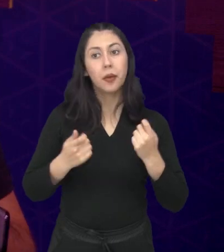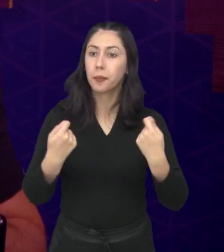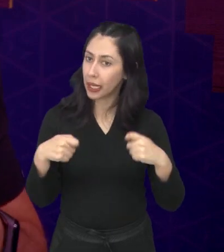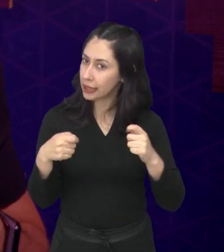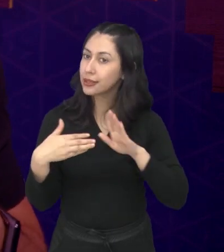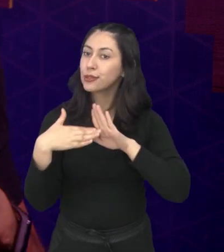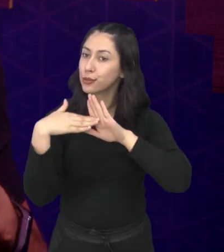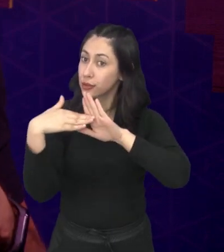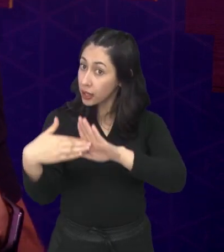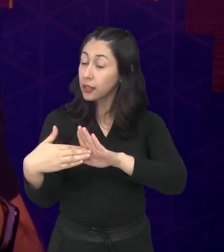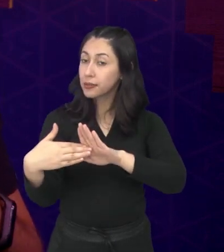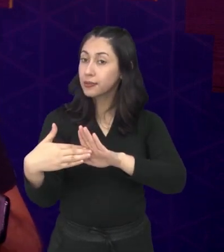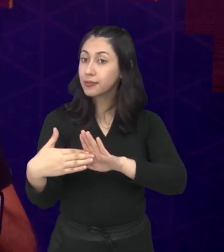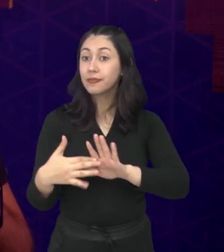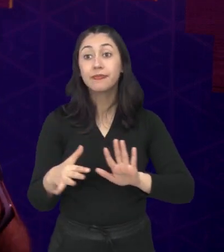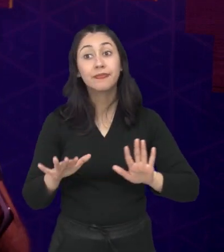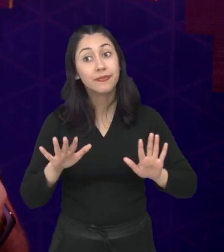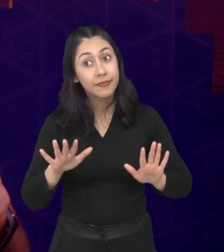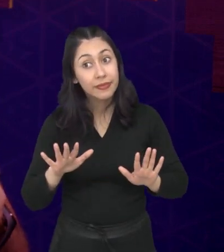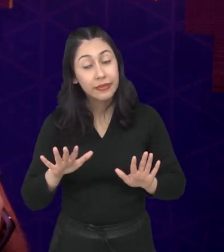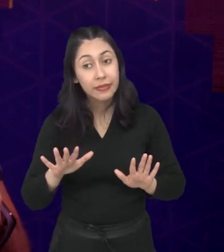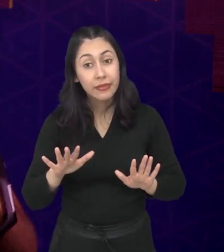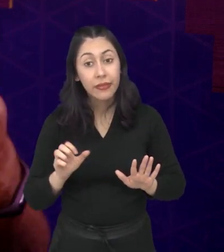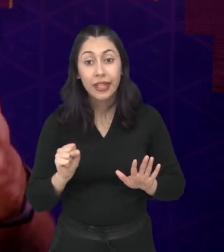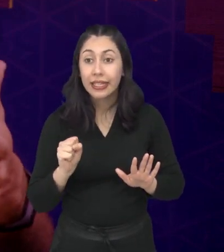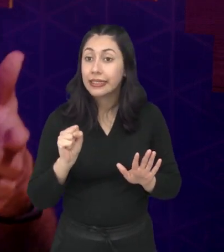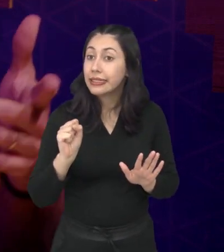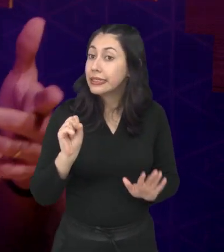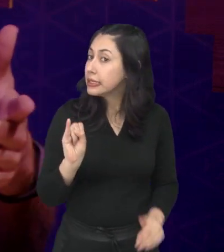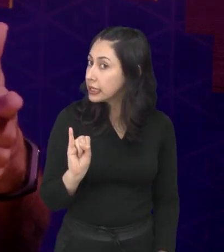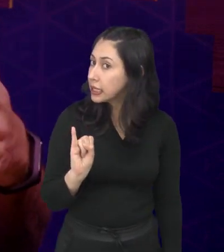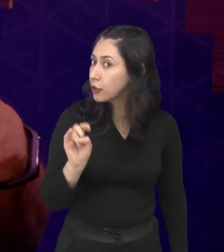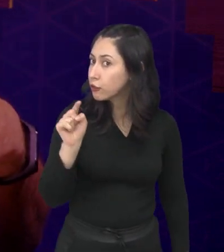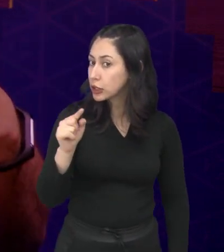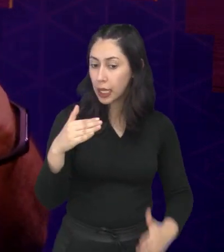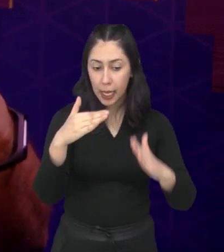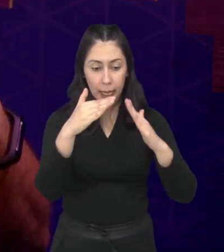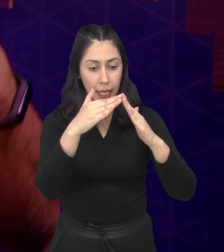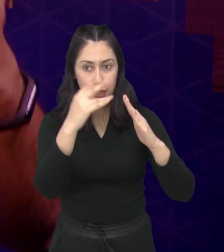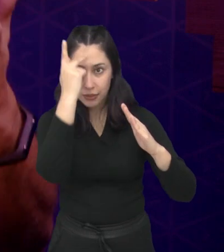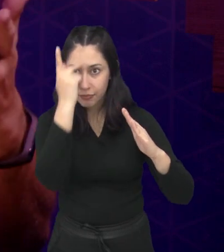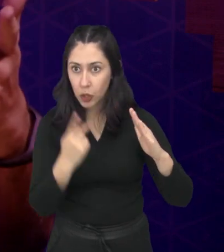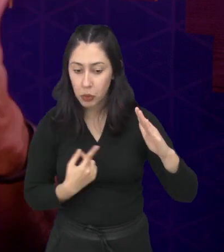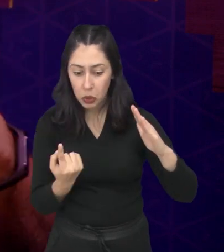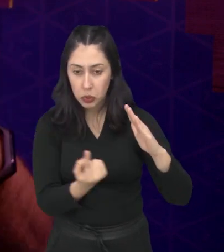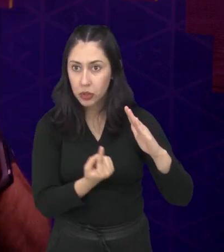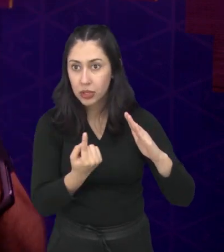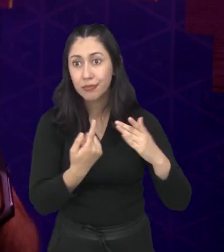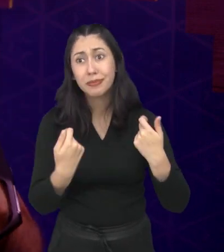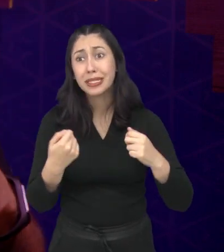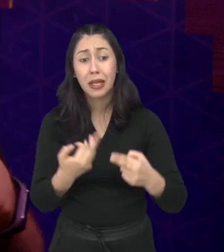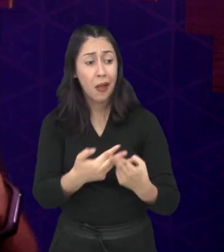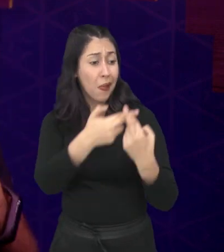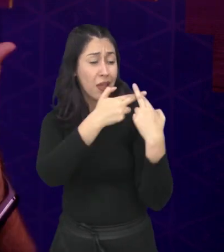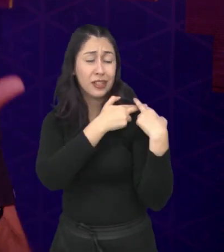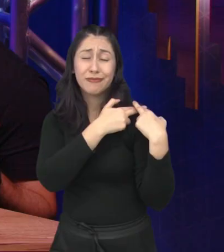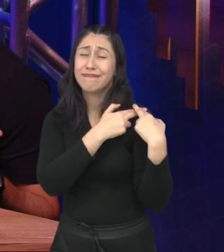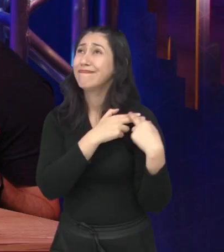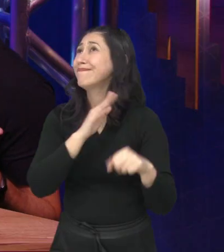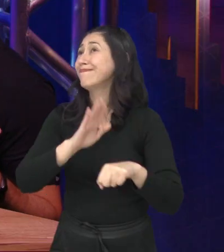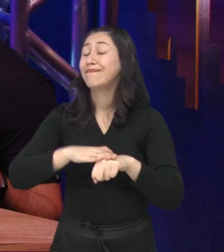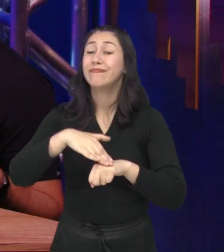você precisa também fazer isso. E caso você vá morar sozinho, aí você vai precisar ter